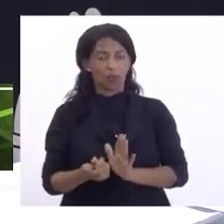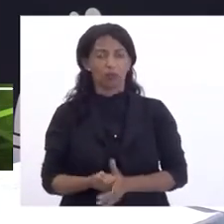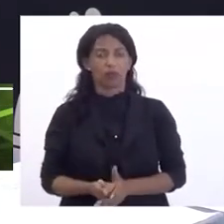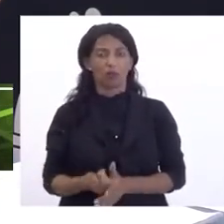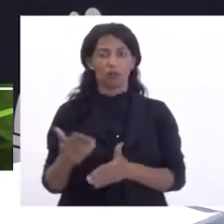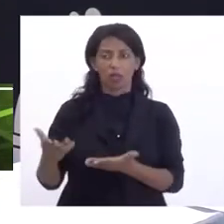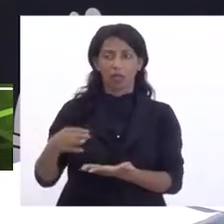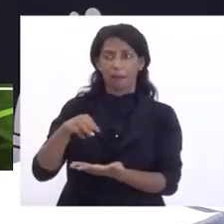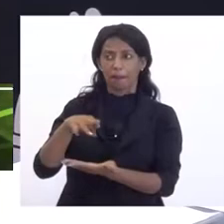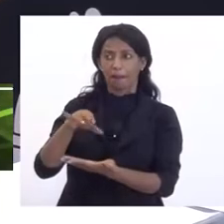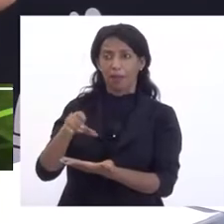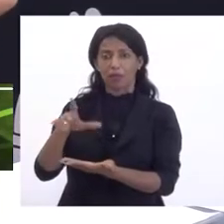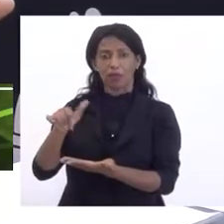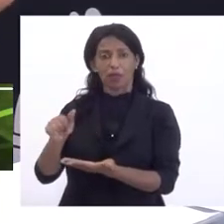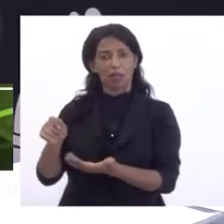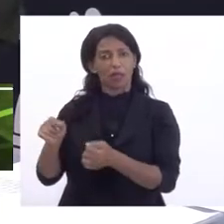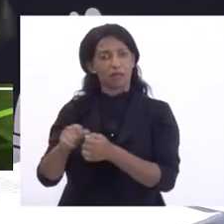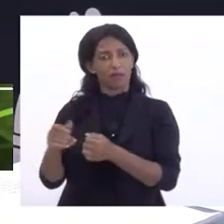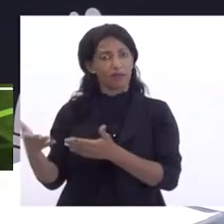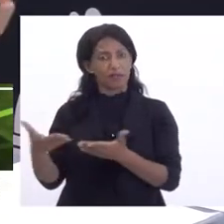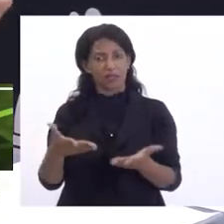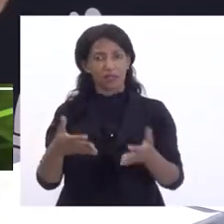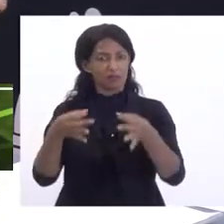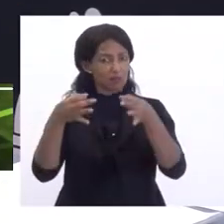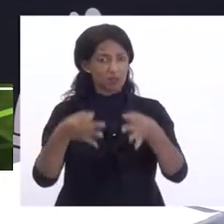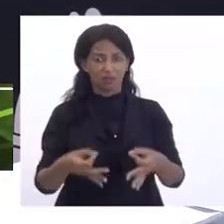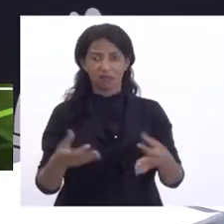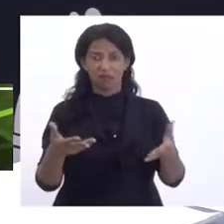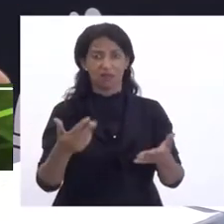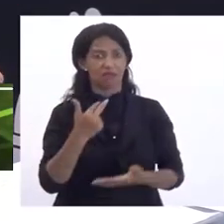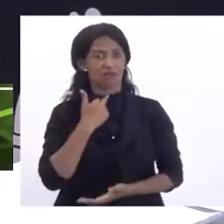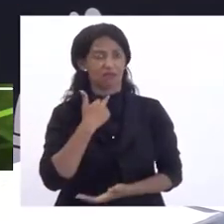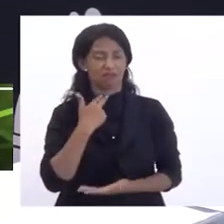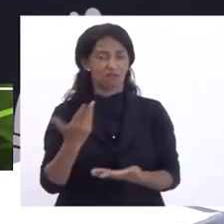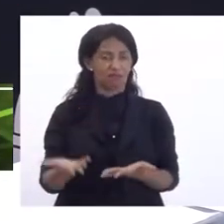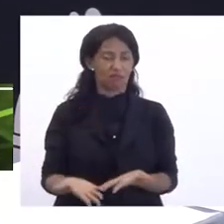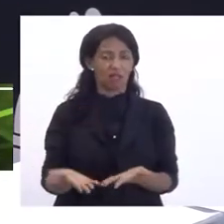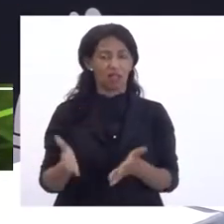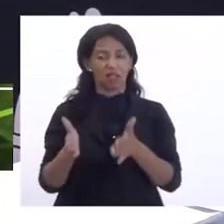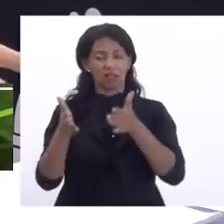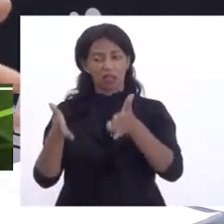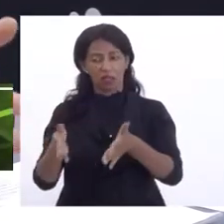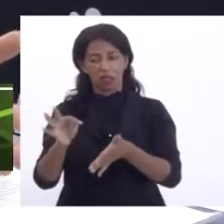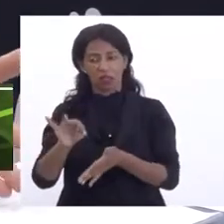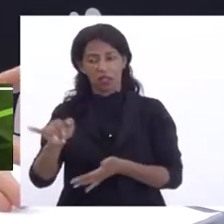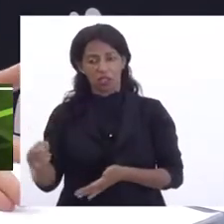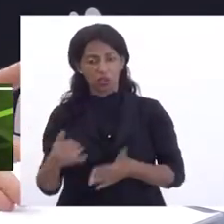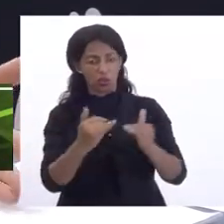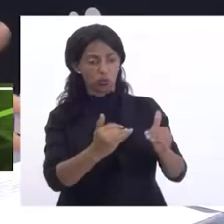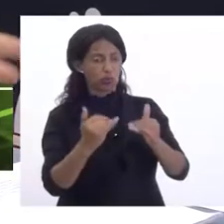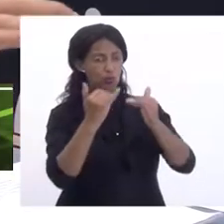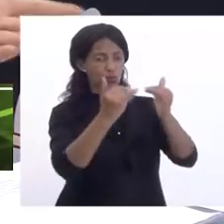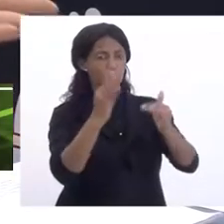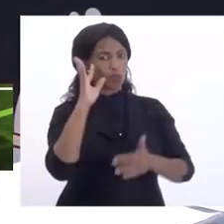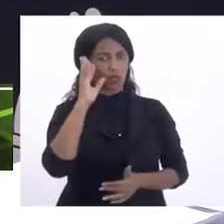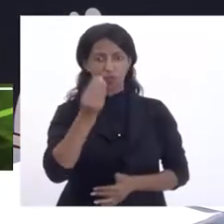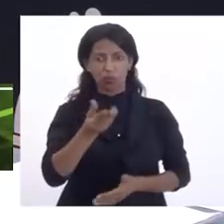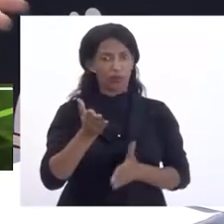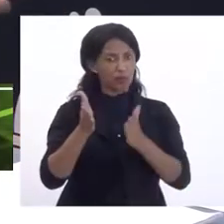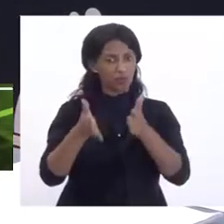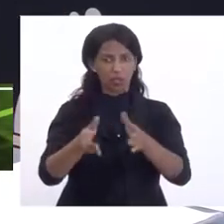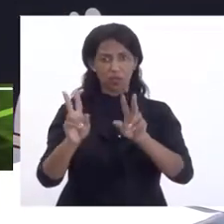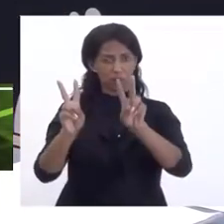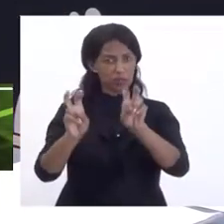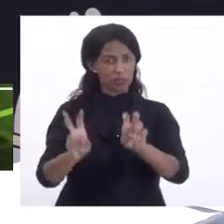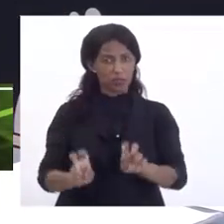vai fazer essa previsão. Tenho absoluta certeza, porque tanto o TJ quanto o Supremo já se decidiram sobre essa